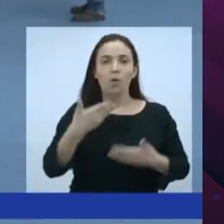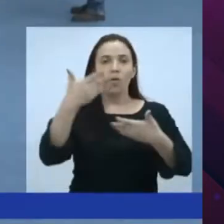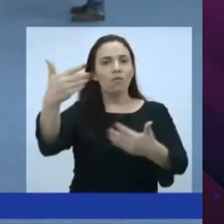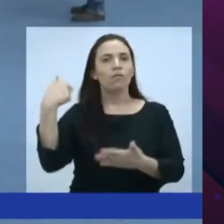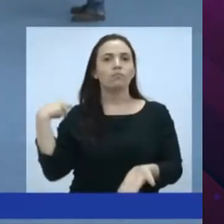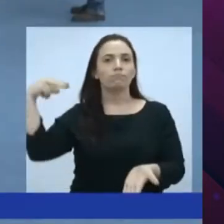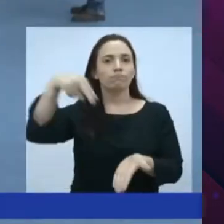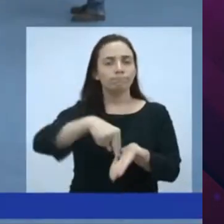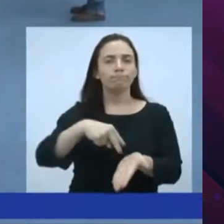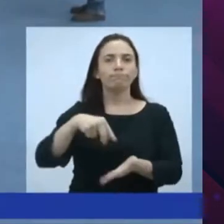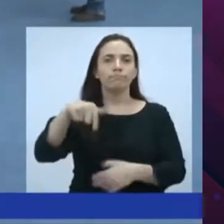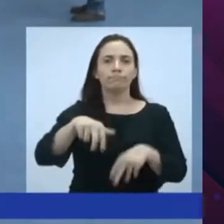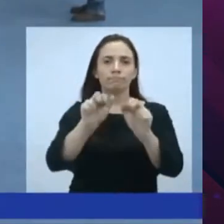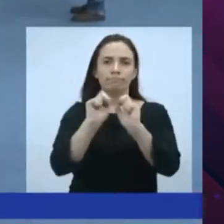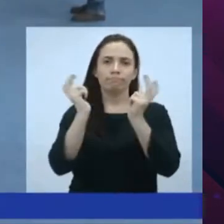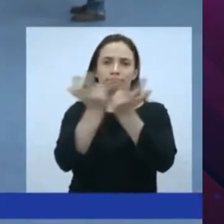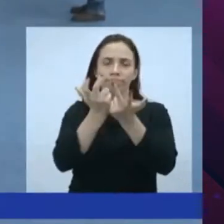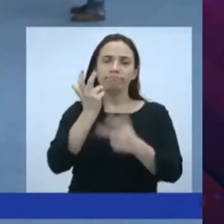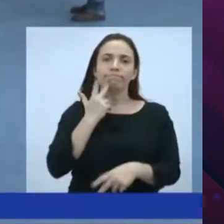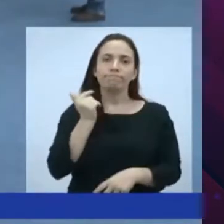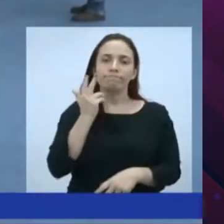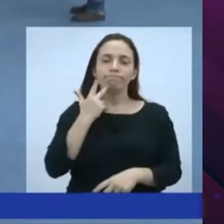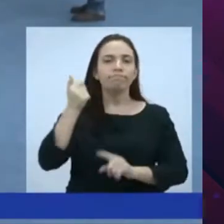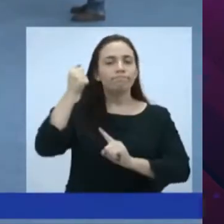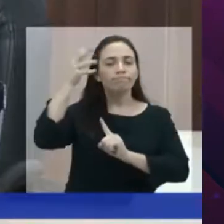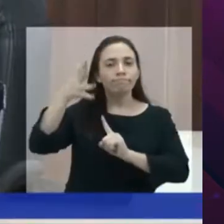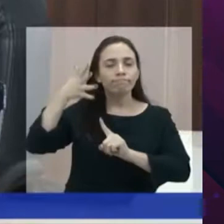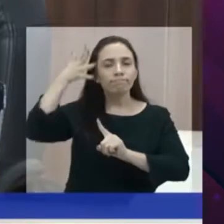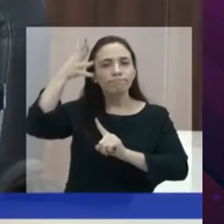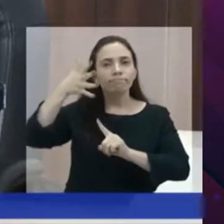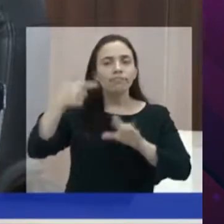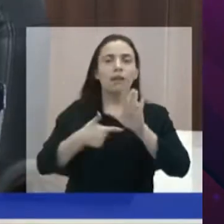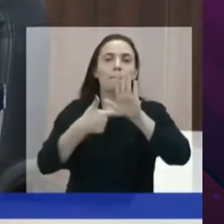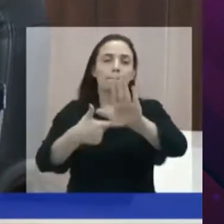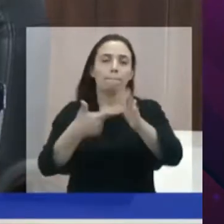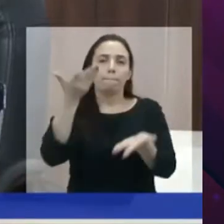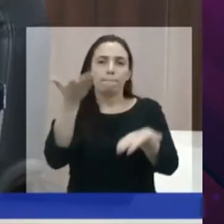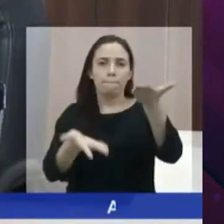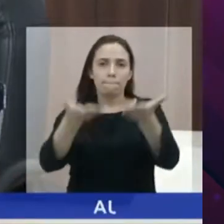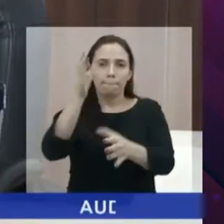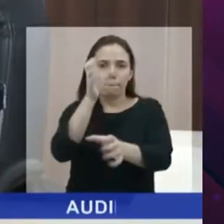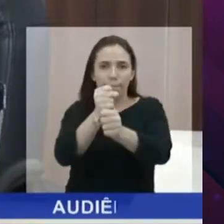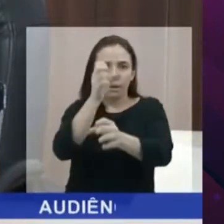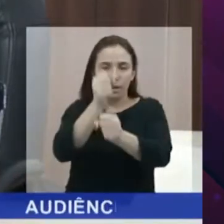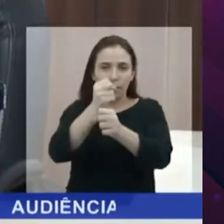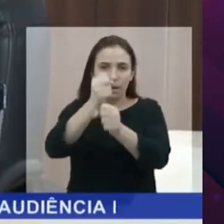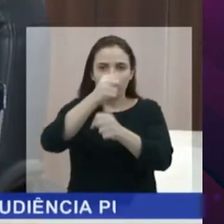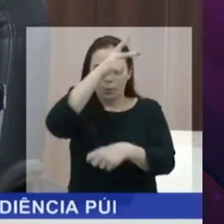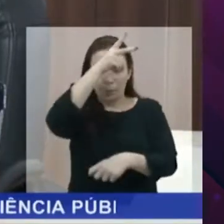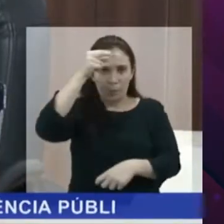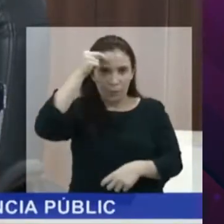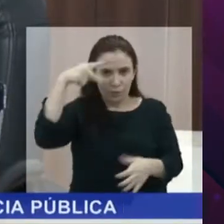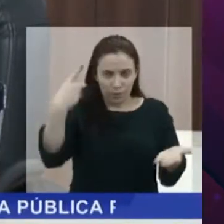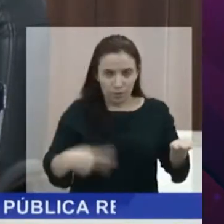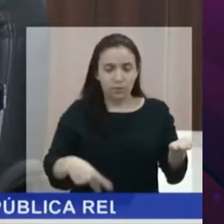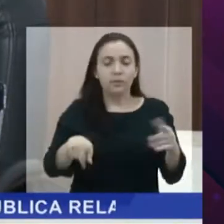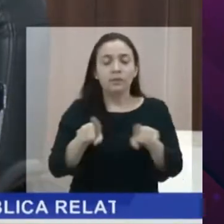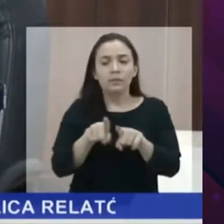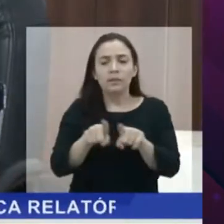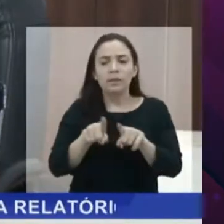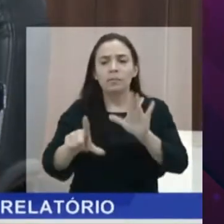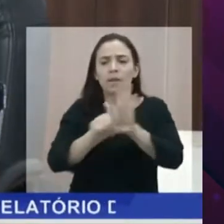Que é a emissora oficial Da Câmara Municipal Então Nós Desde agosto De 2017